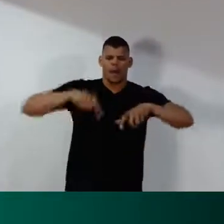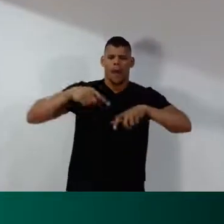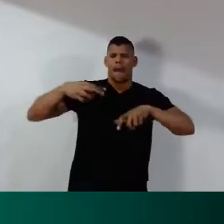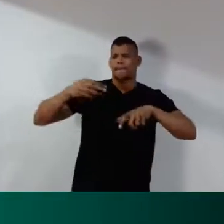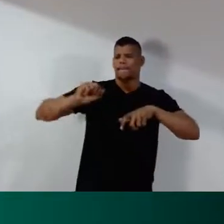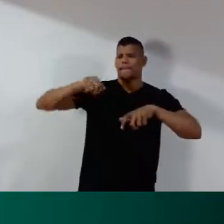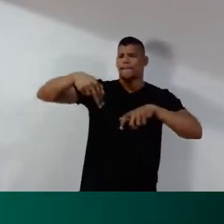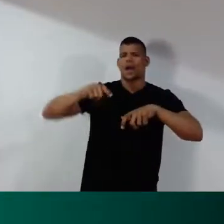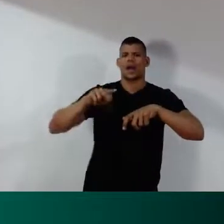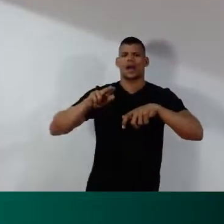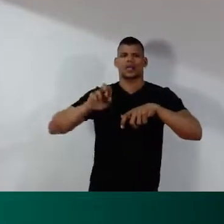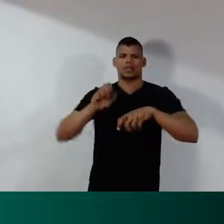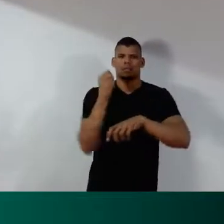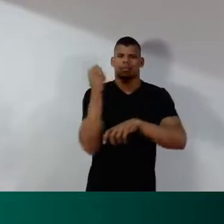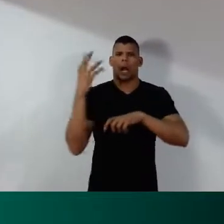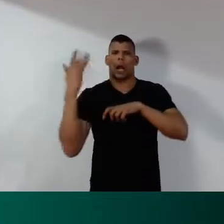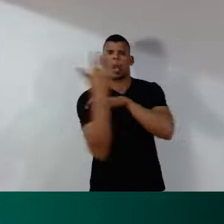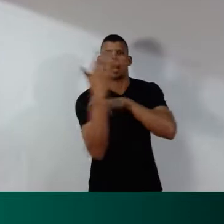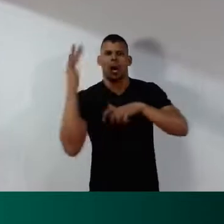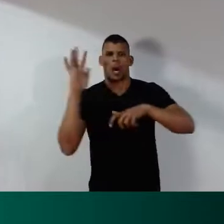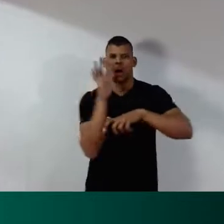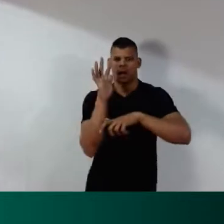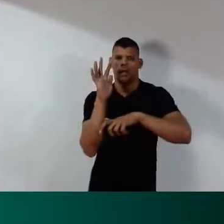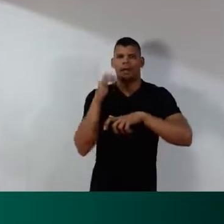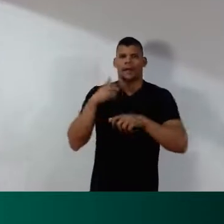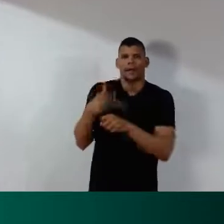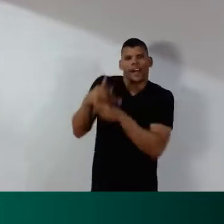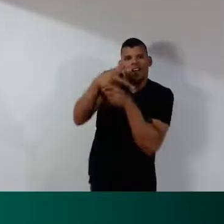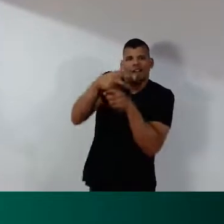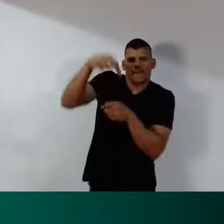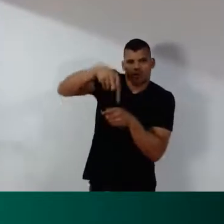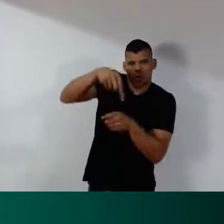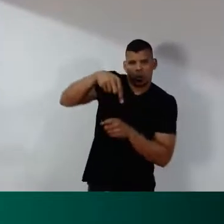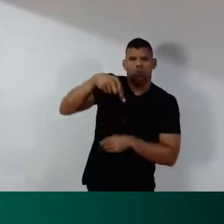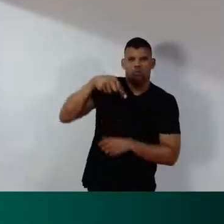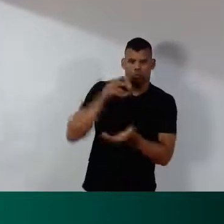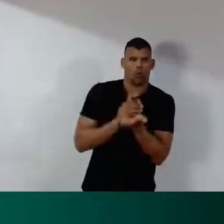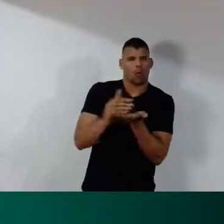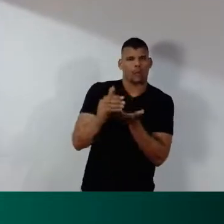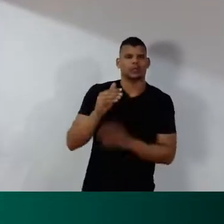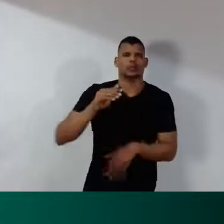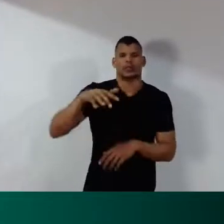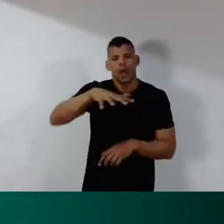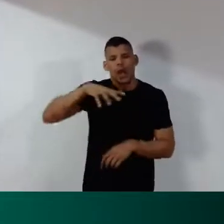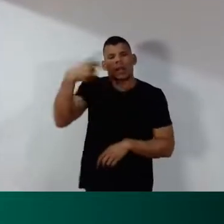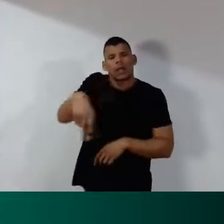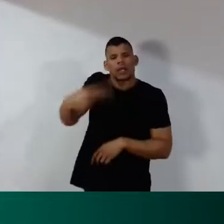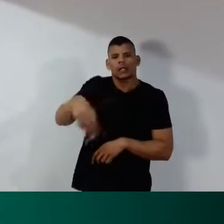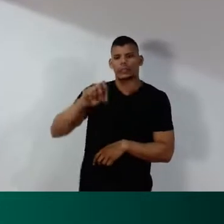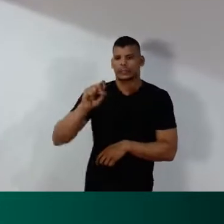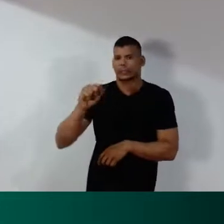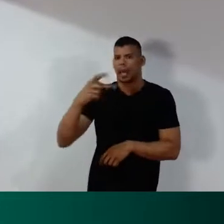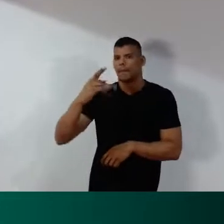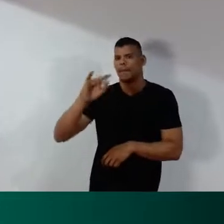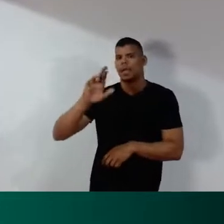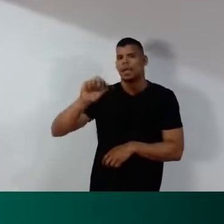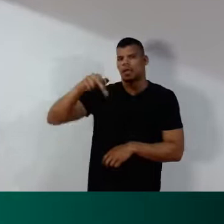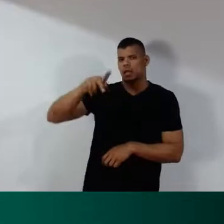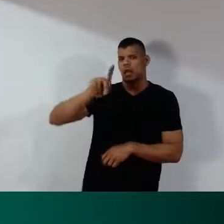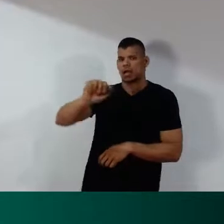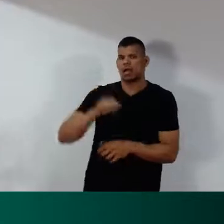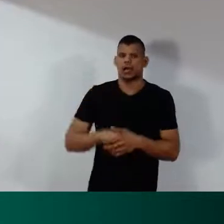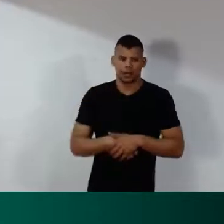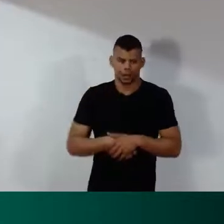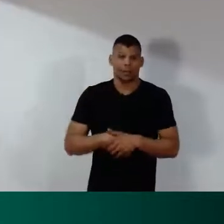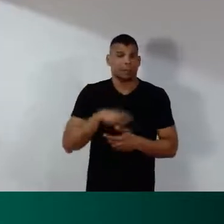gravar vídeos onde eu comecei a criar conteúdo para internet internet com vídeos foi na região da Sapiranga a gente lá na